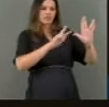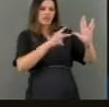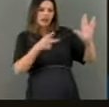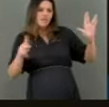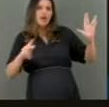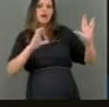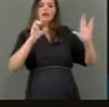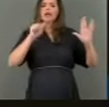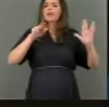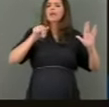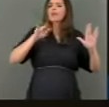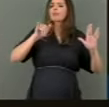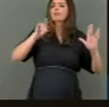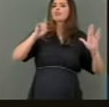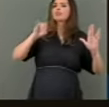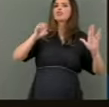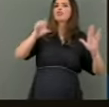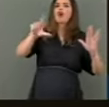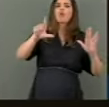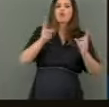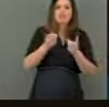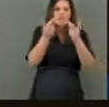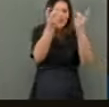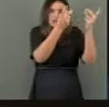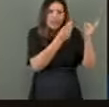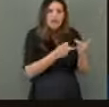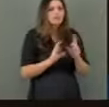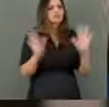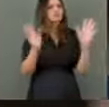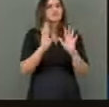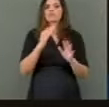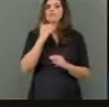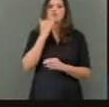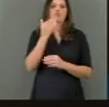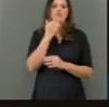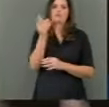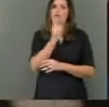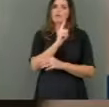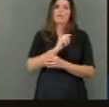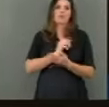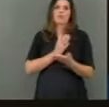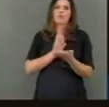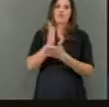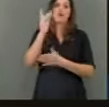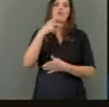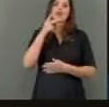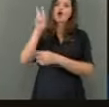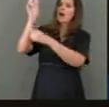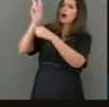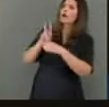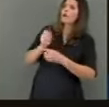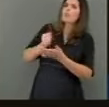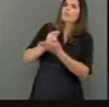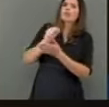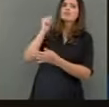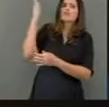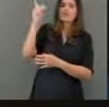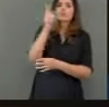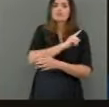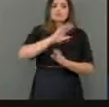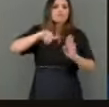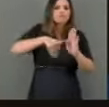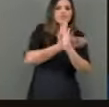ou canabidiol, atualmente disponível no mercado. Então, quando eu ouço nós temos que importar, nós trazemos de fora,